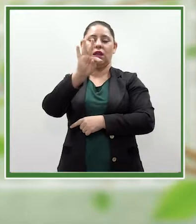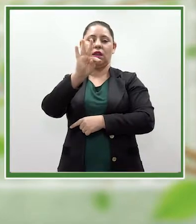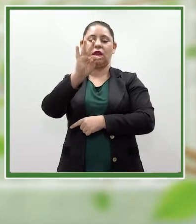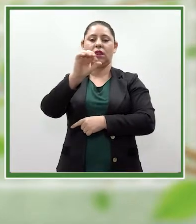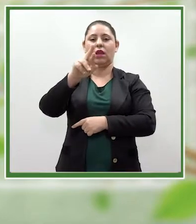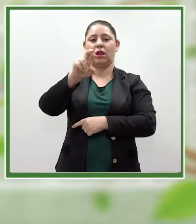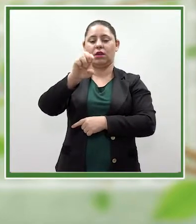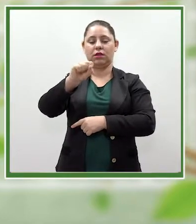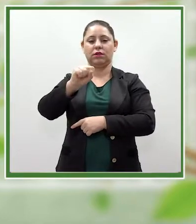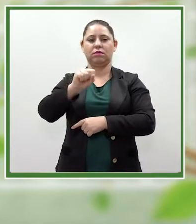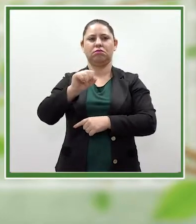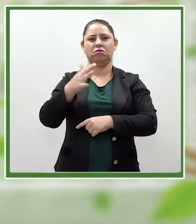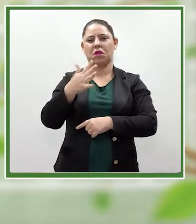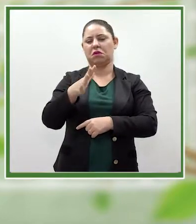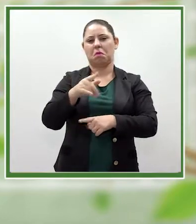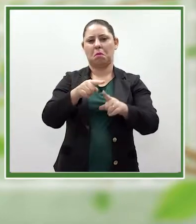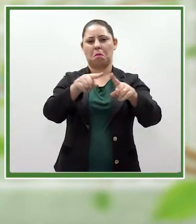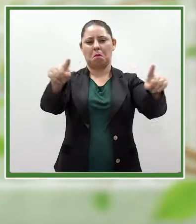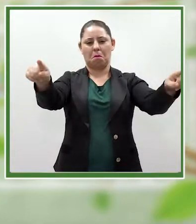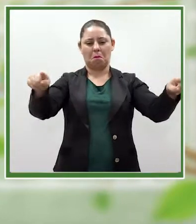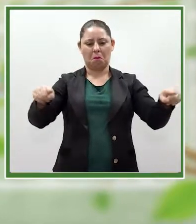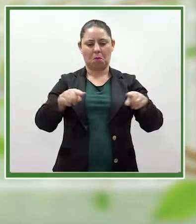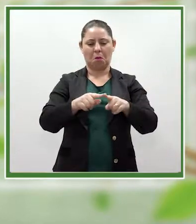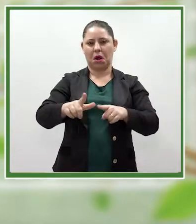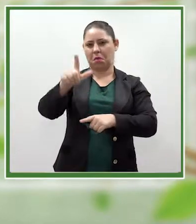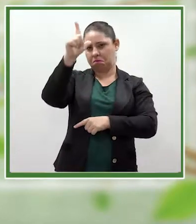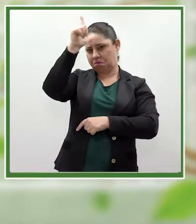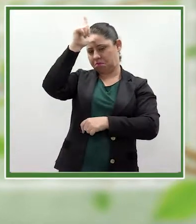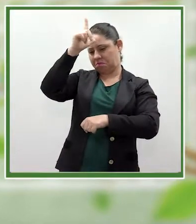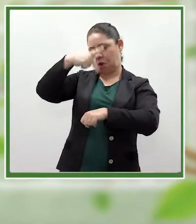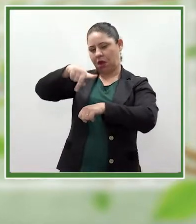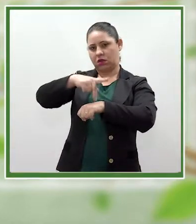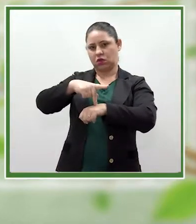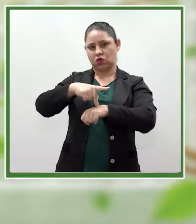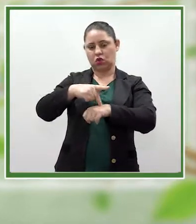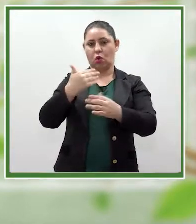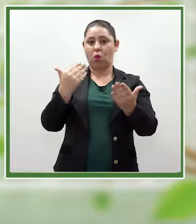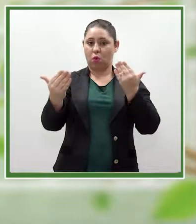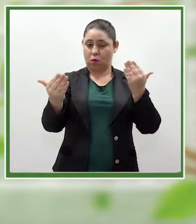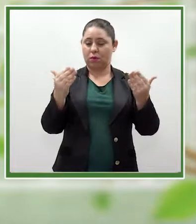que corresponderia a uma área de aproximadamente o tamanho da